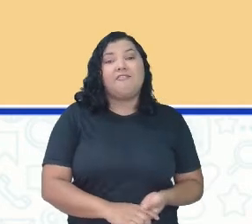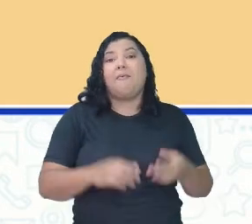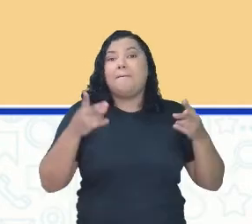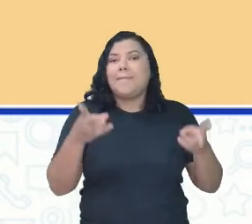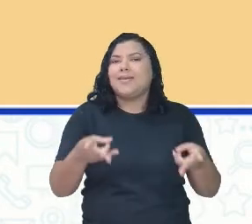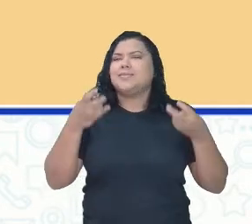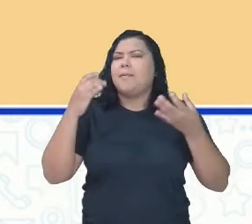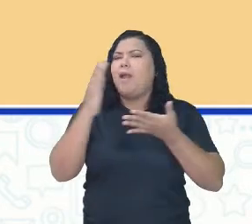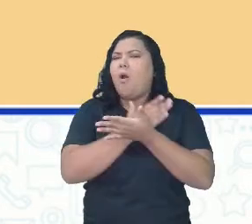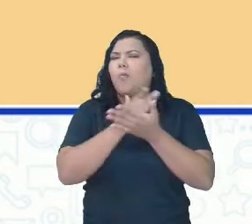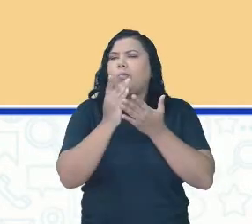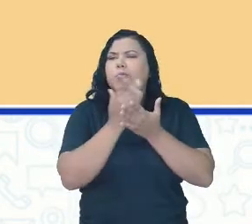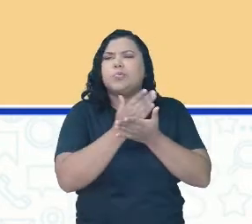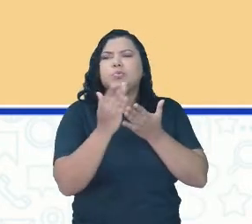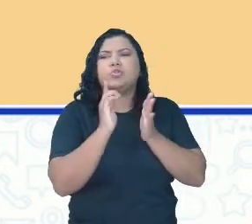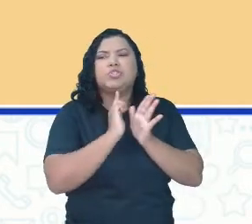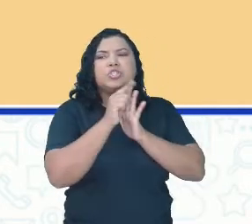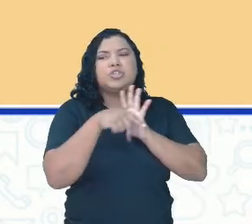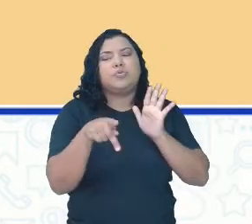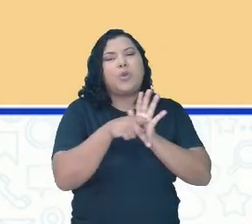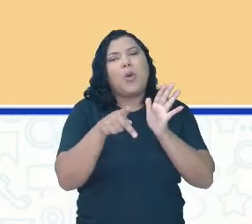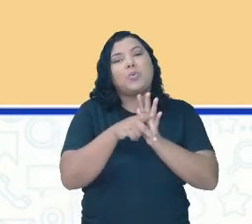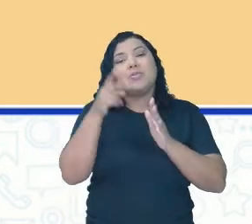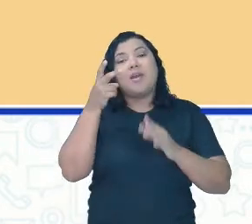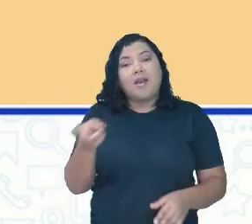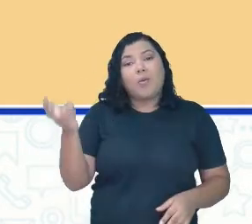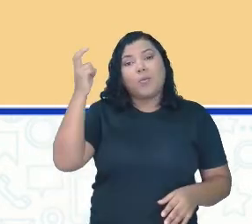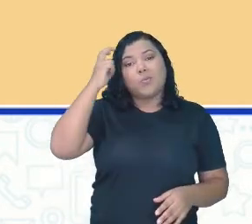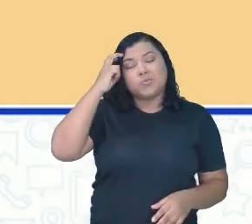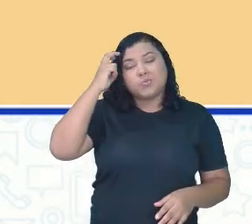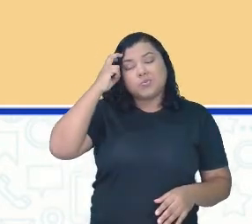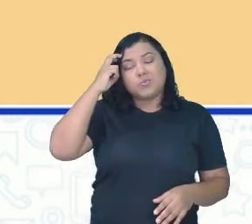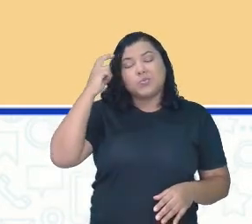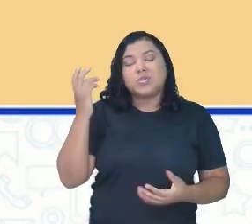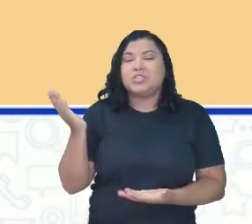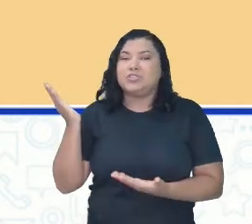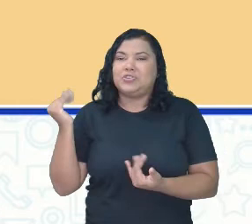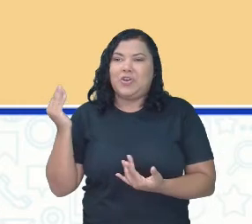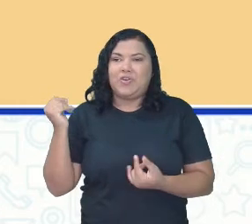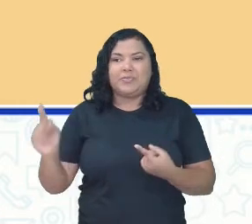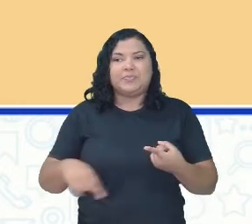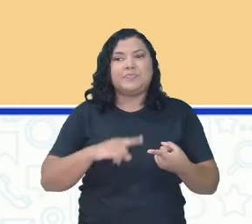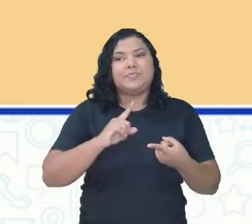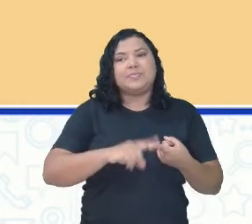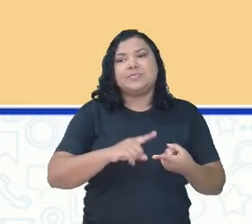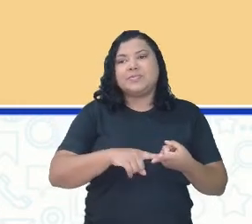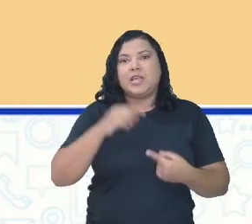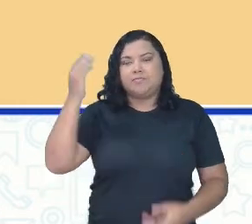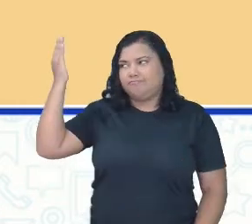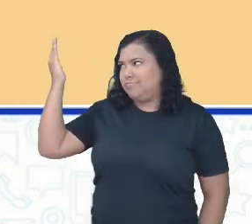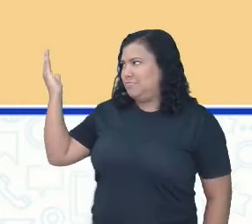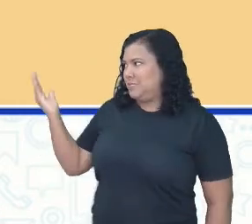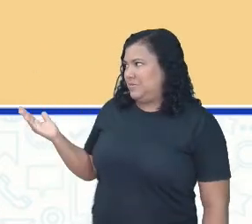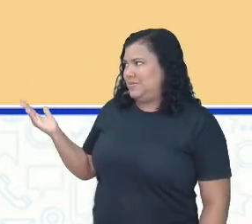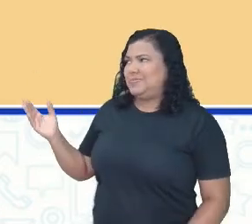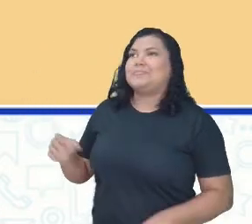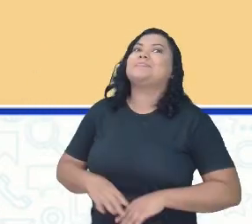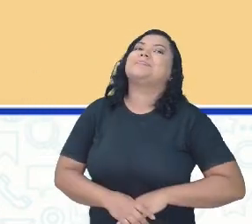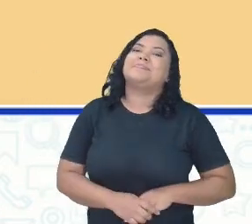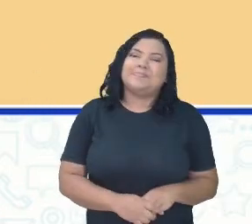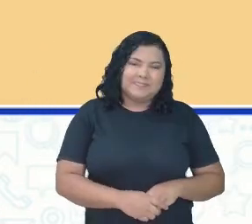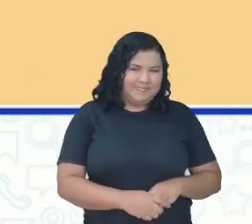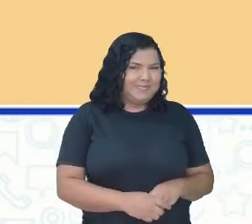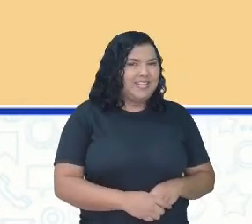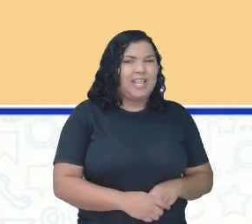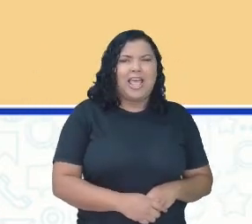não é? Tais como vlogs, podcasts culturais, gameplay, detonado.